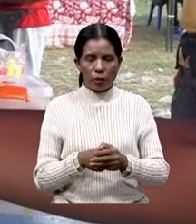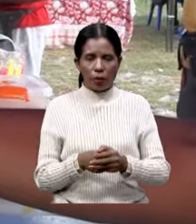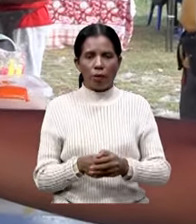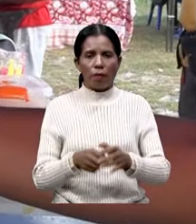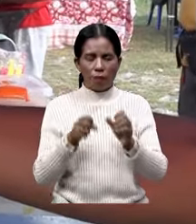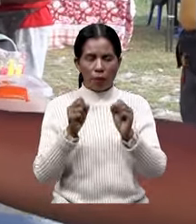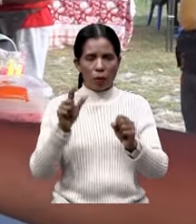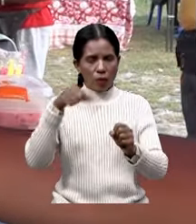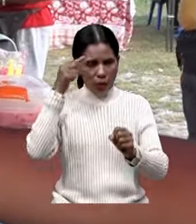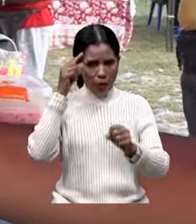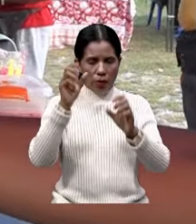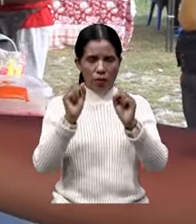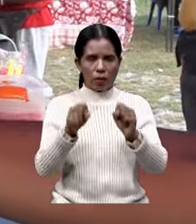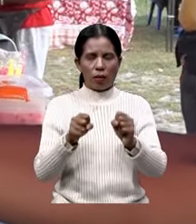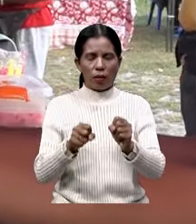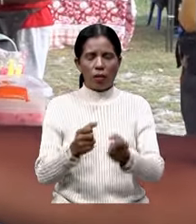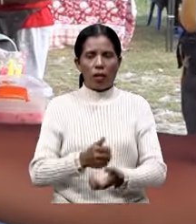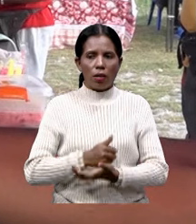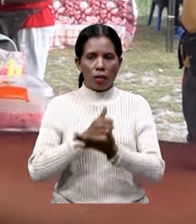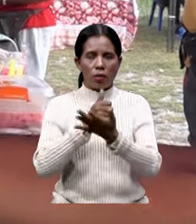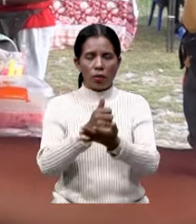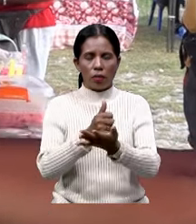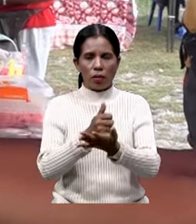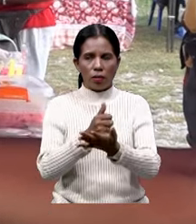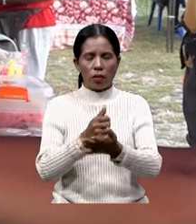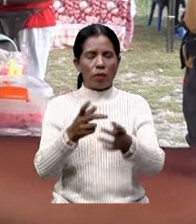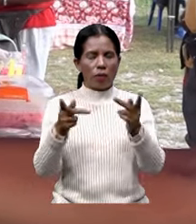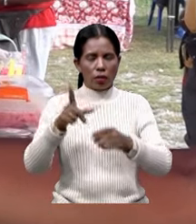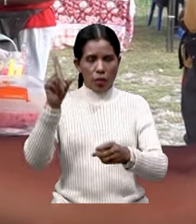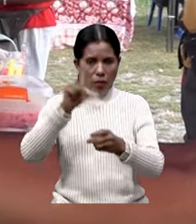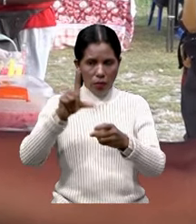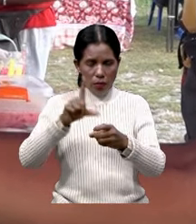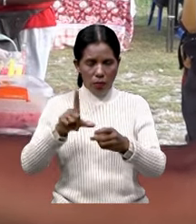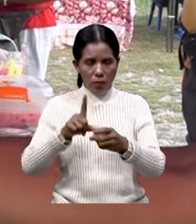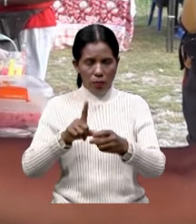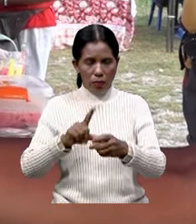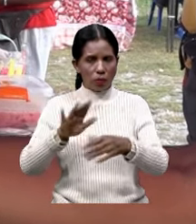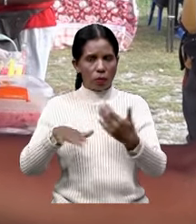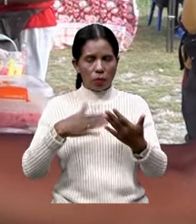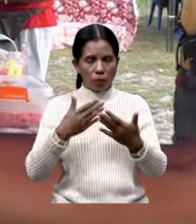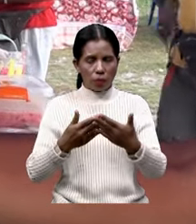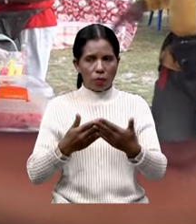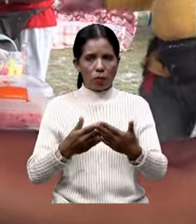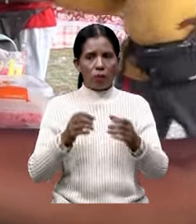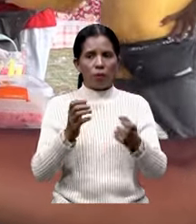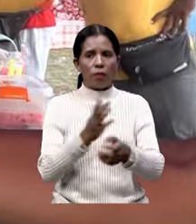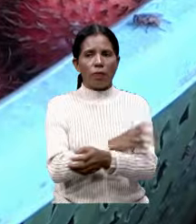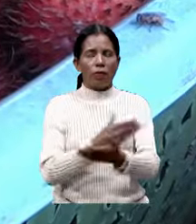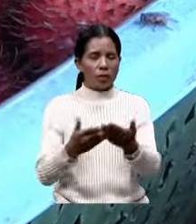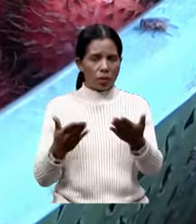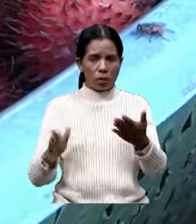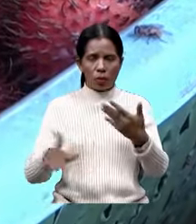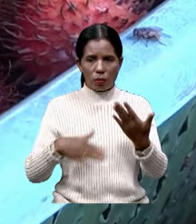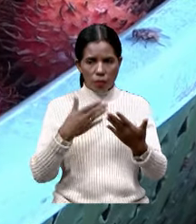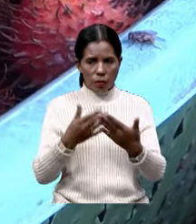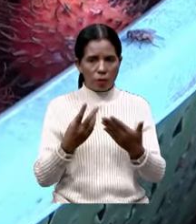bele governo bele atende hela ihe fatin laboratorium ba ihe en generalmente ba hutu produto lokal ema